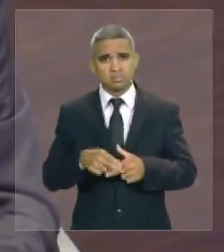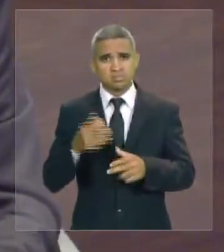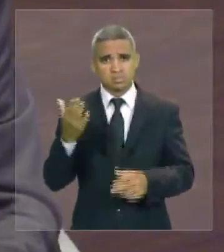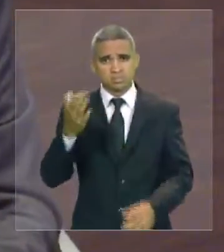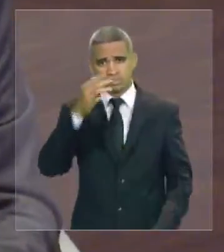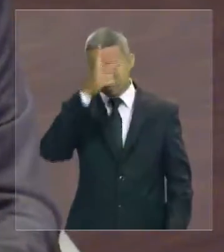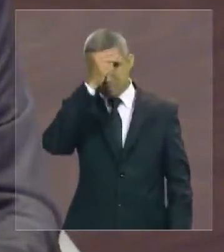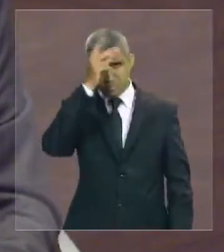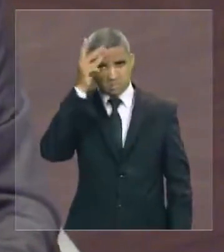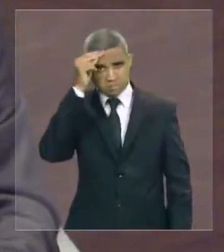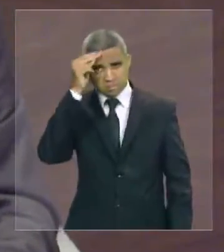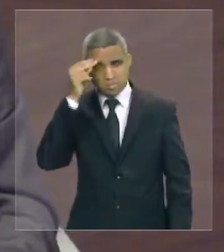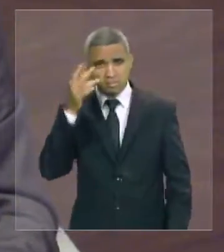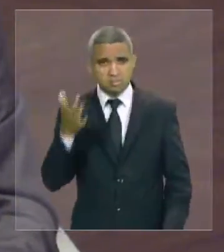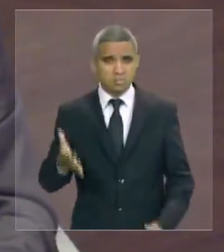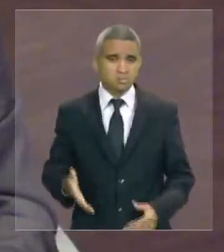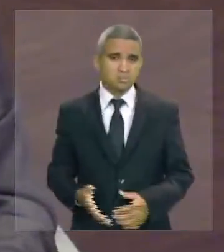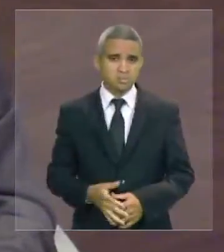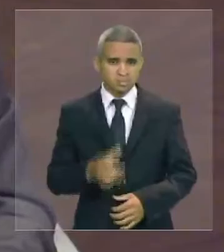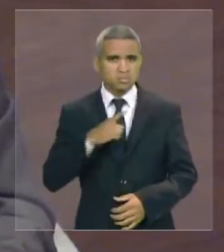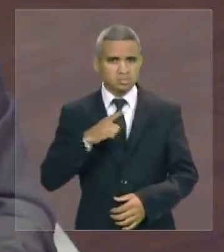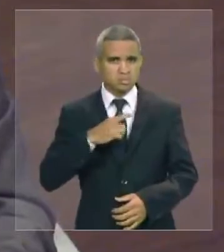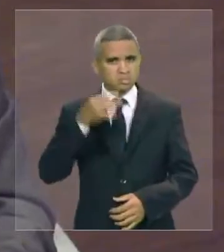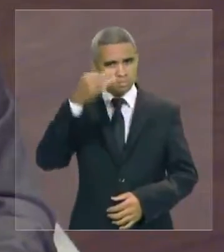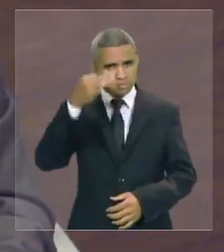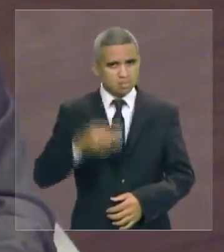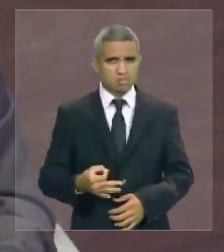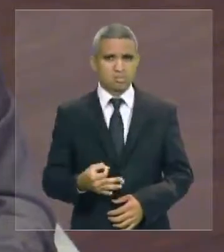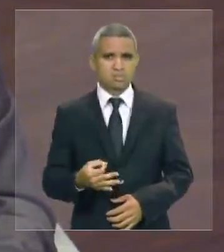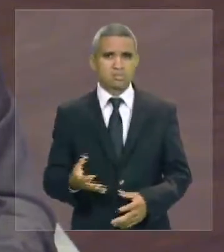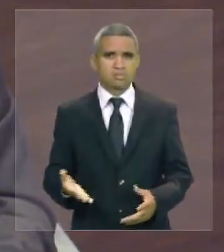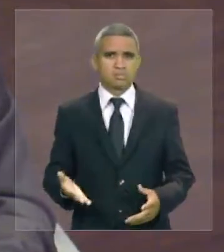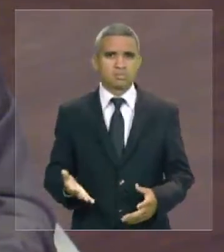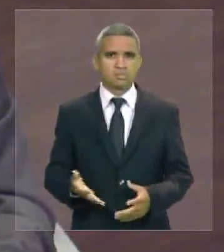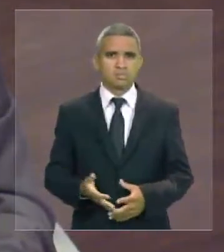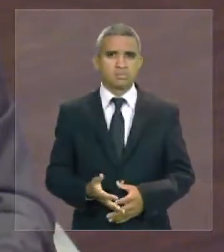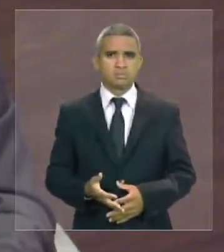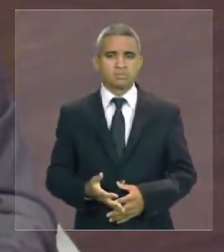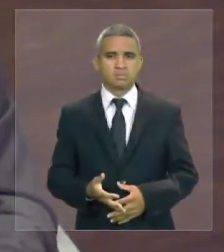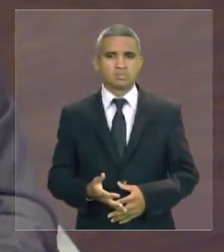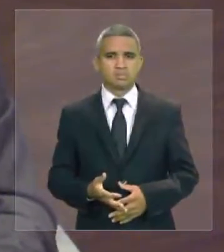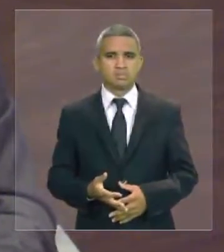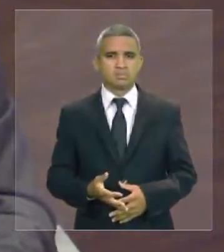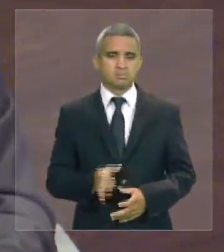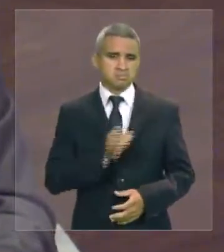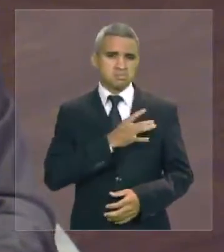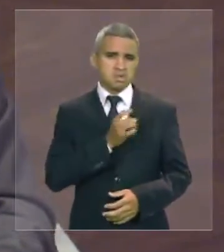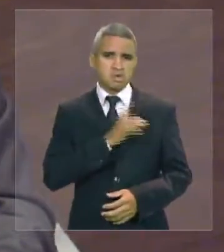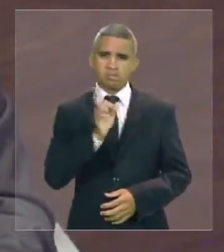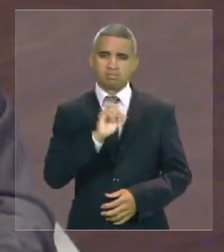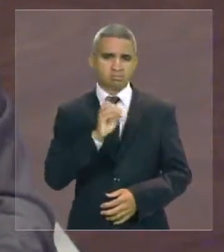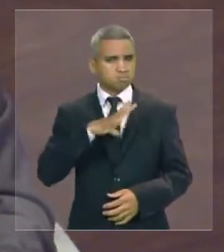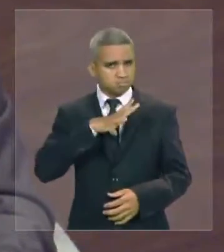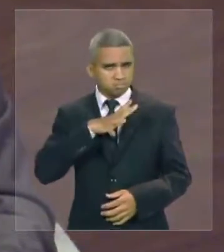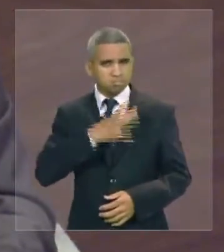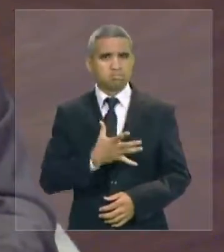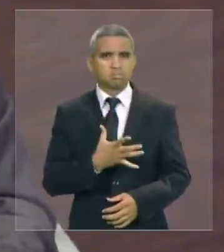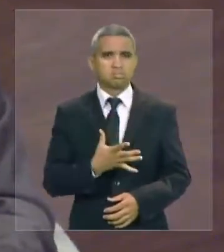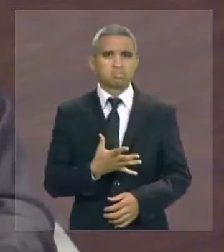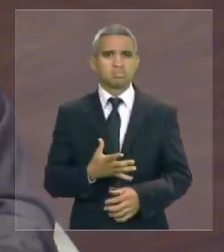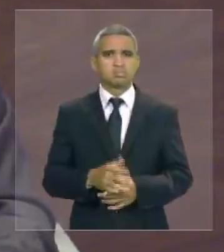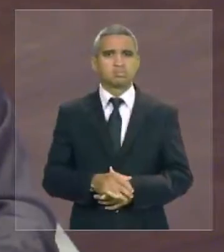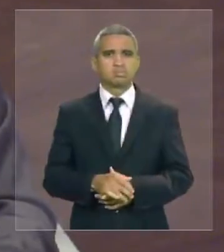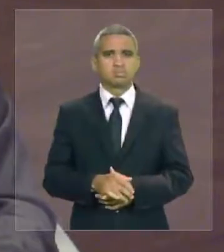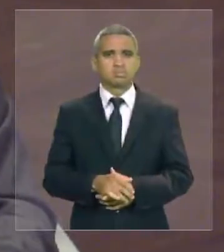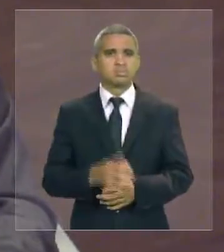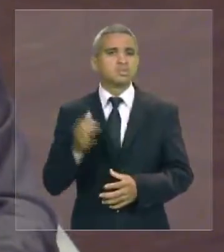está absolutamente correto em quebrar esses paradigmas, como foi quebrado na licitação